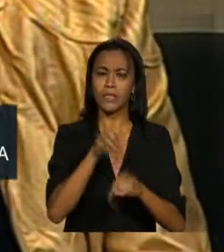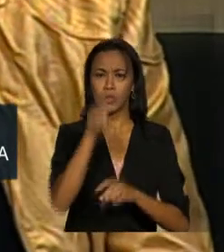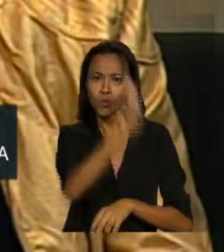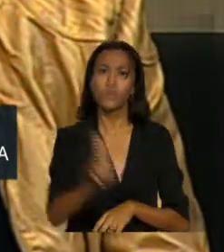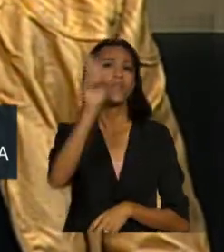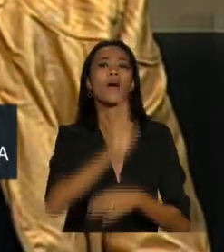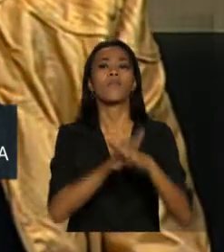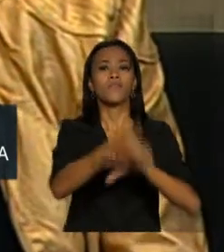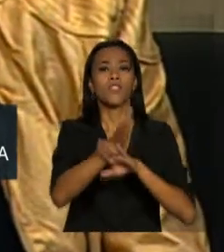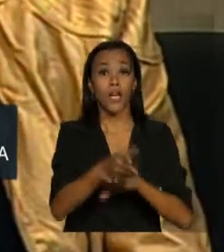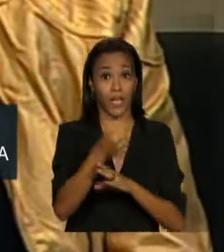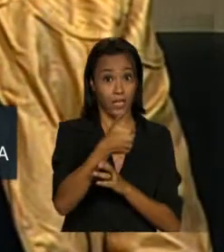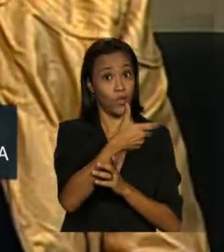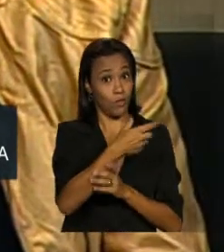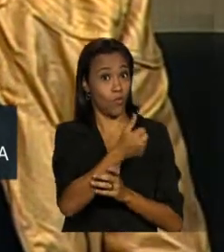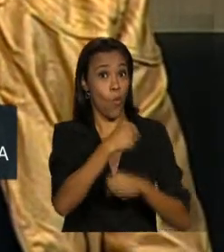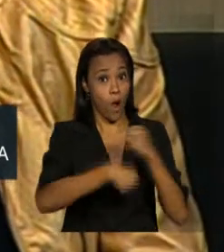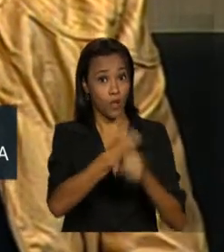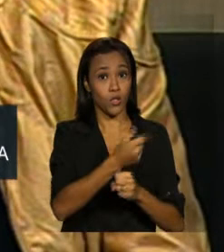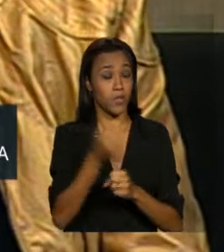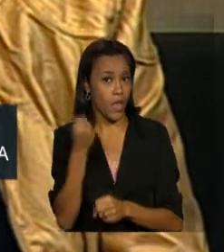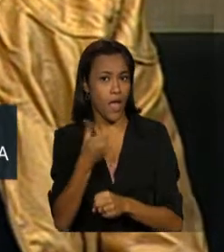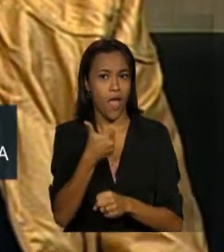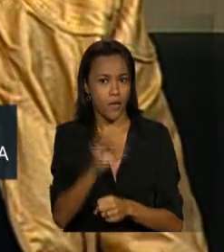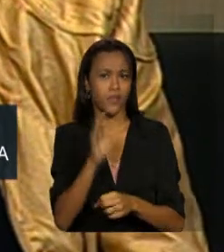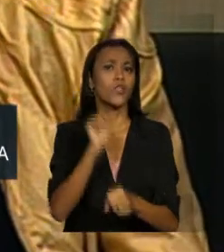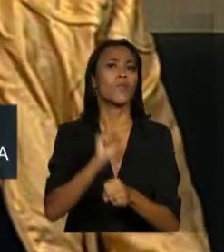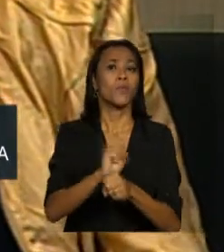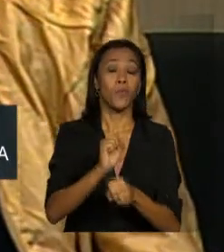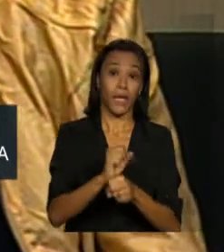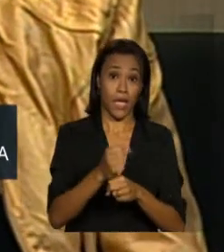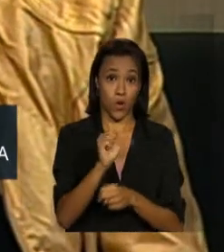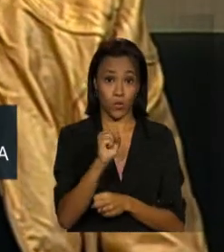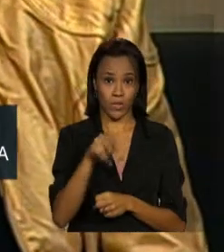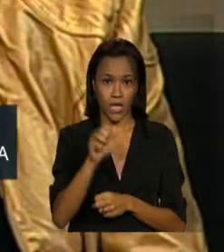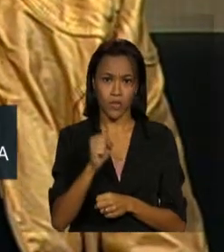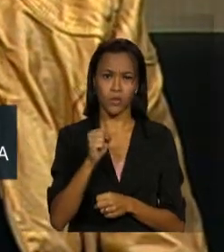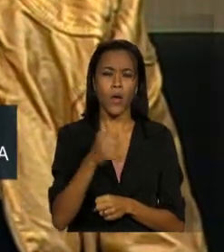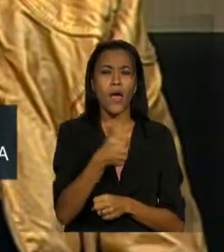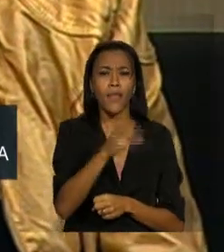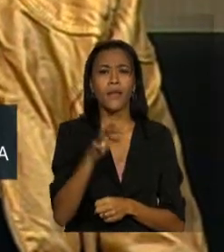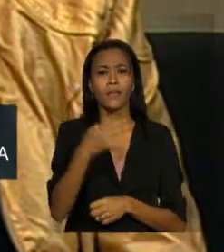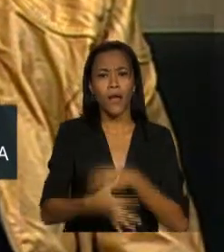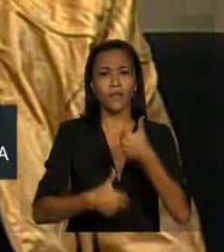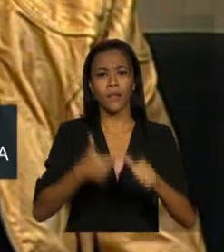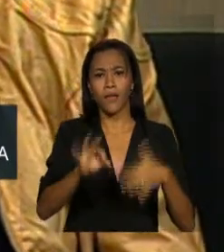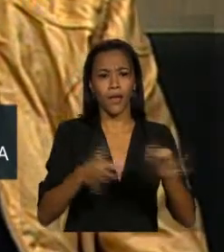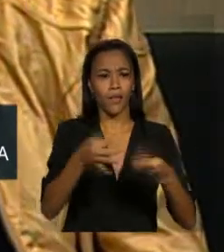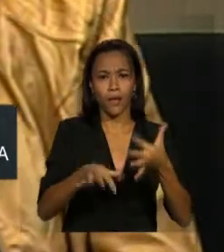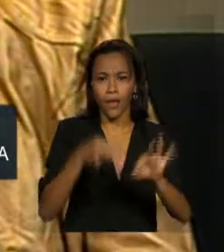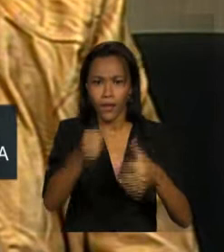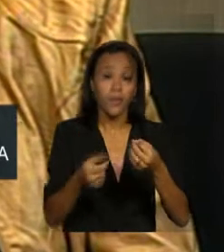2010. Agora, estamos aguardando o próximo, porque esse censo é bienal, para a gente identificar esse crescimento. E isso